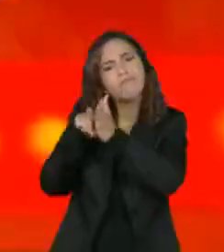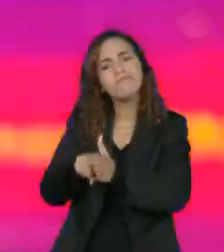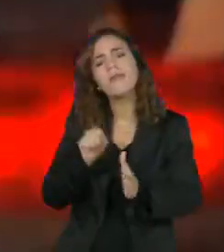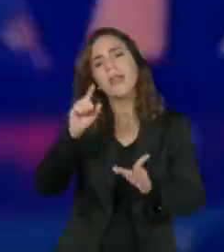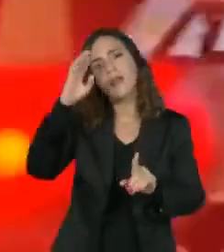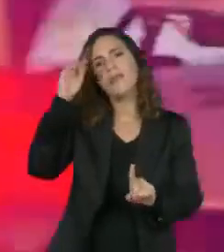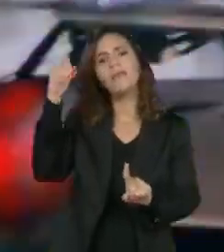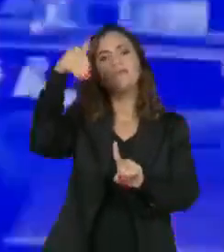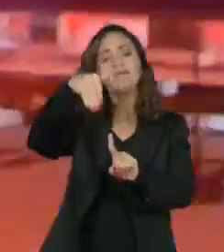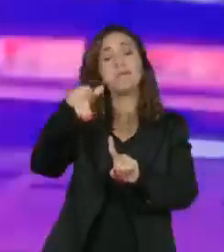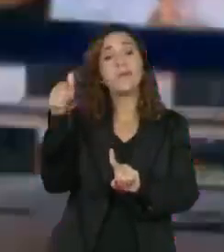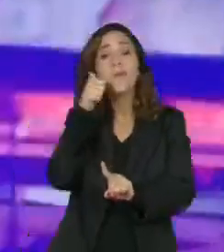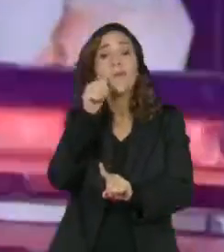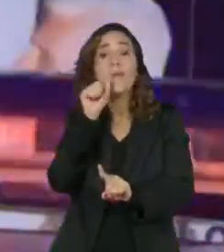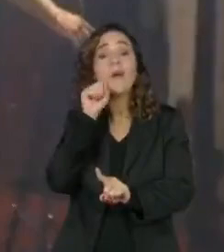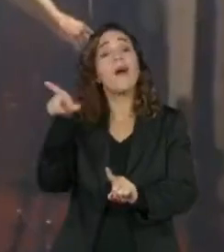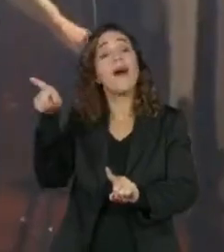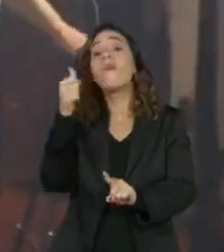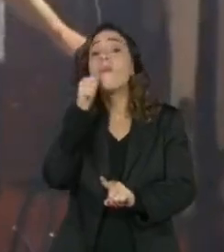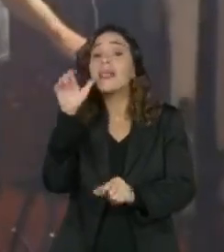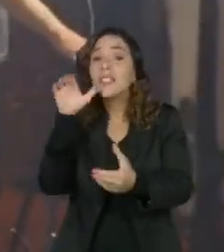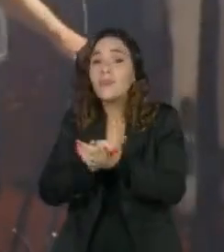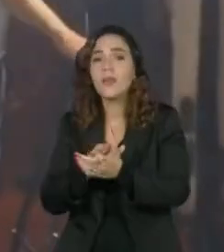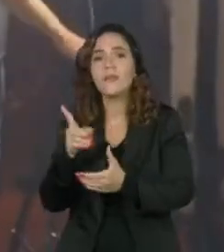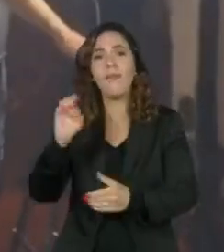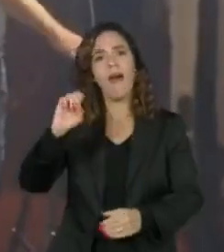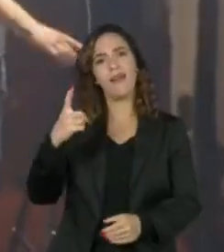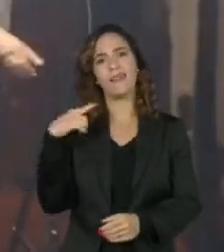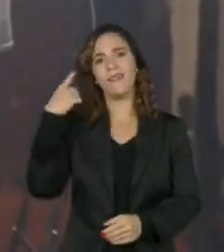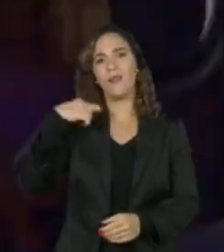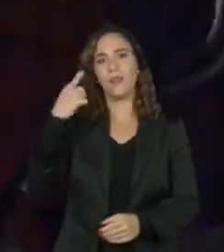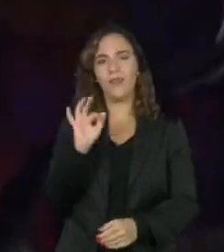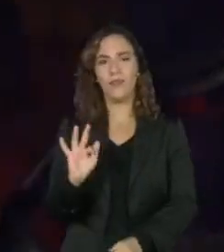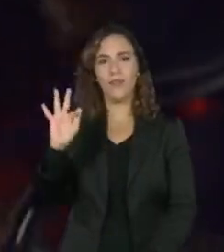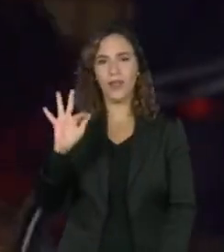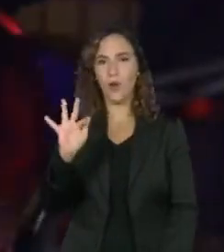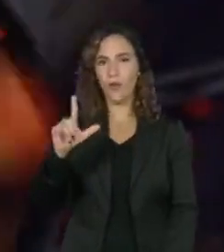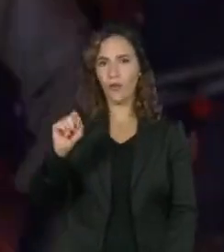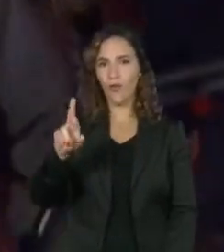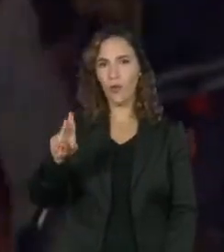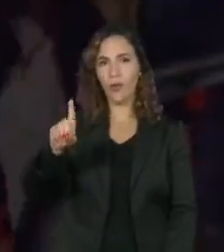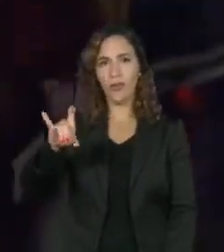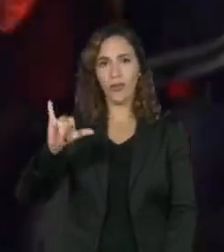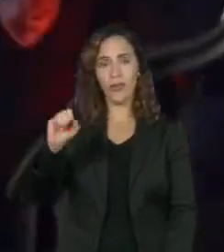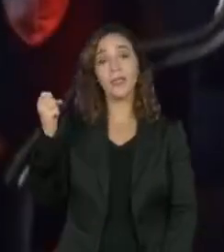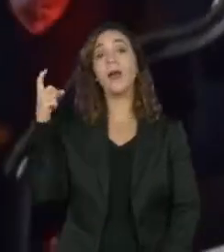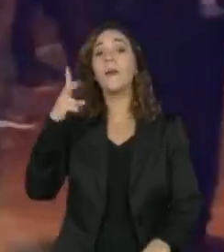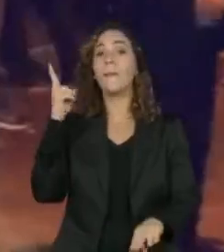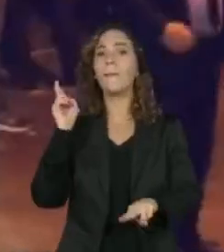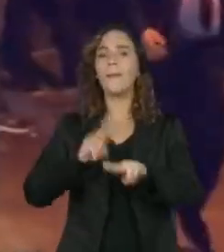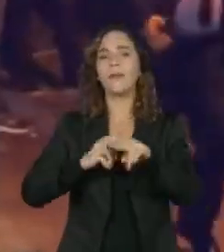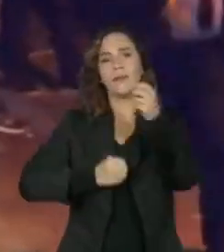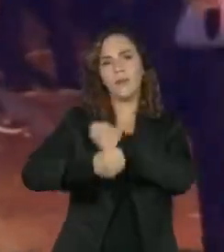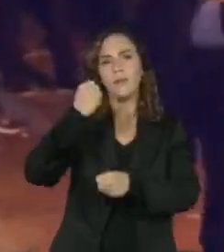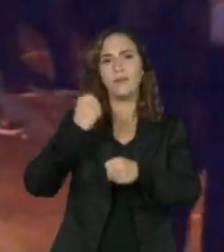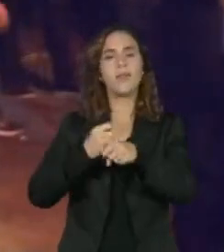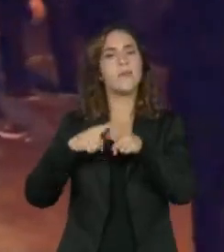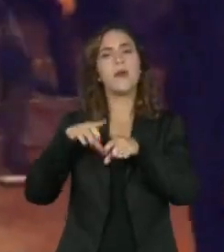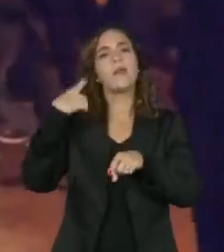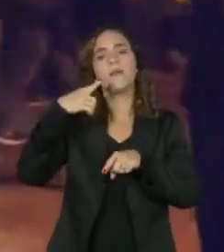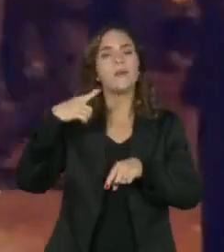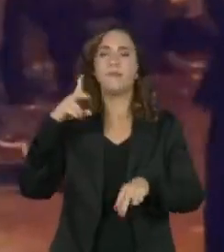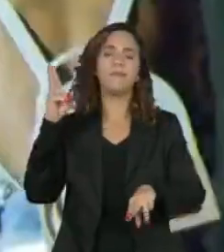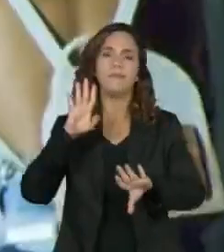mandante do crime e teria sido a esposa a ex-deputada federal flor de lixo que foi presa ano passado e teve o mandato cassado